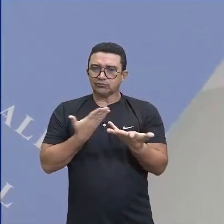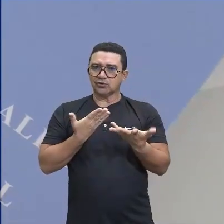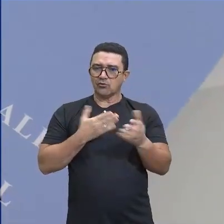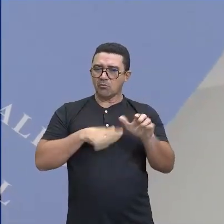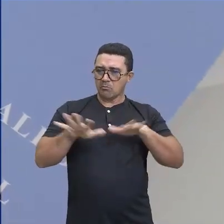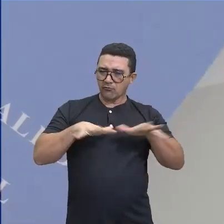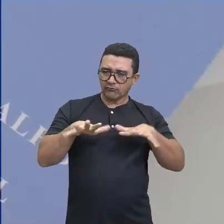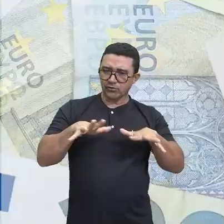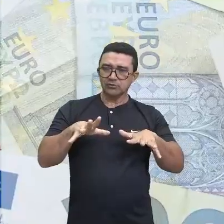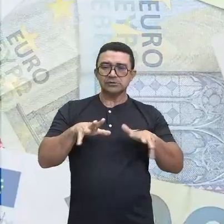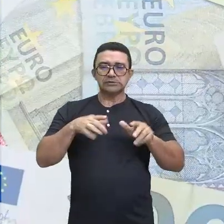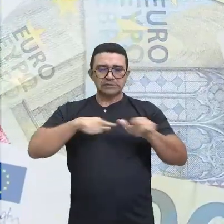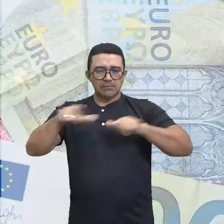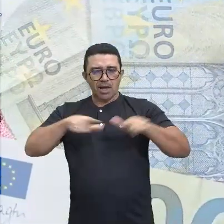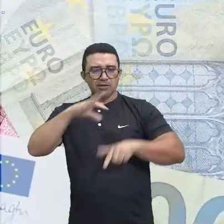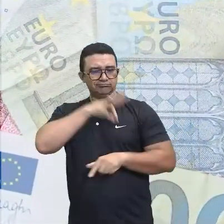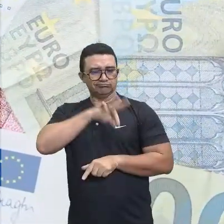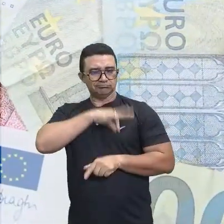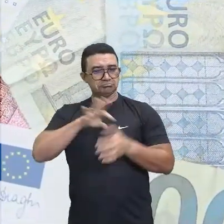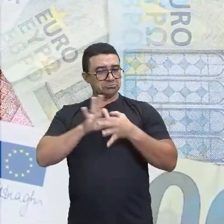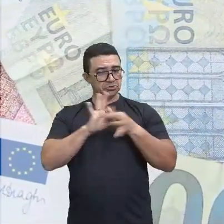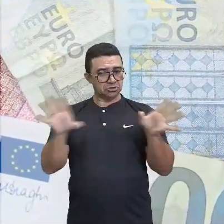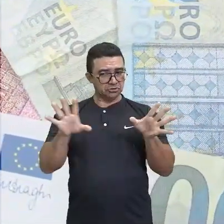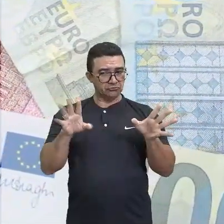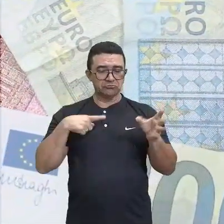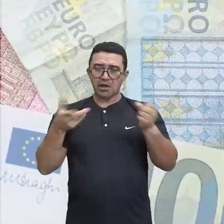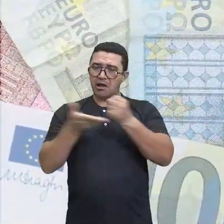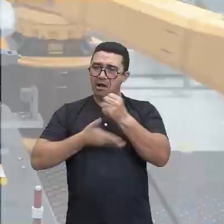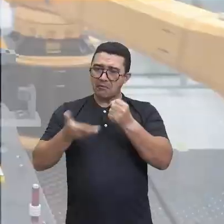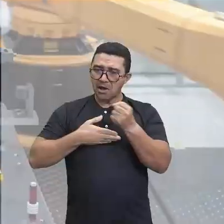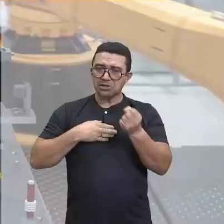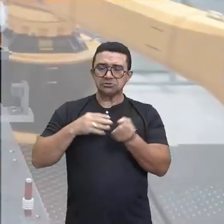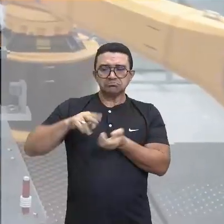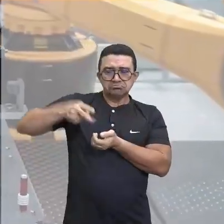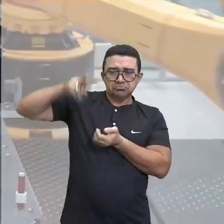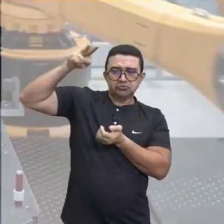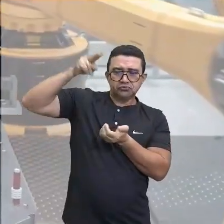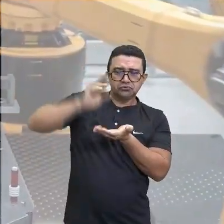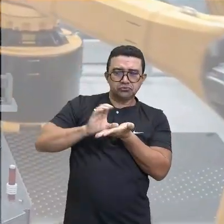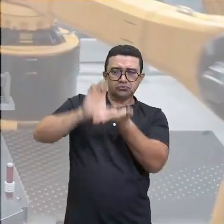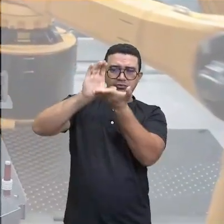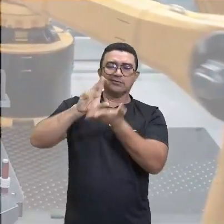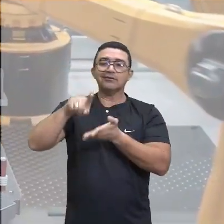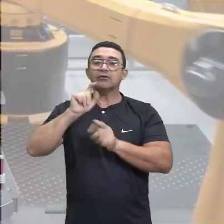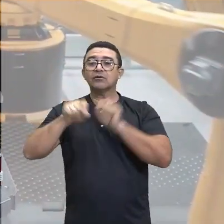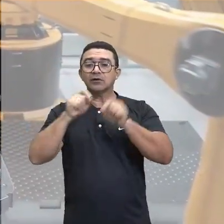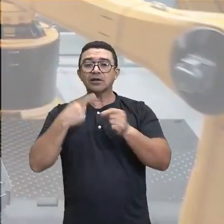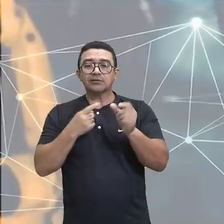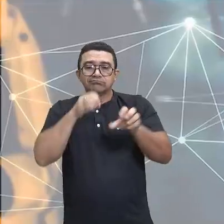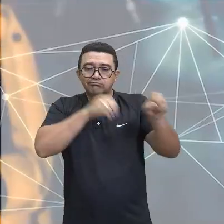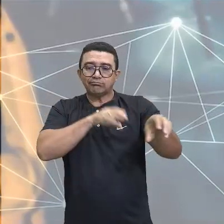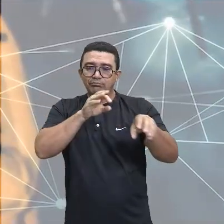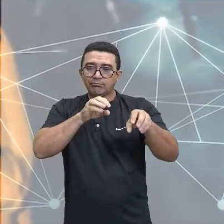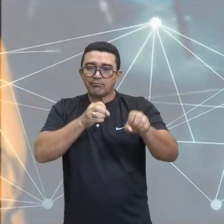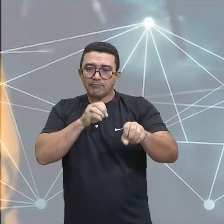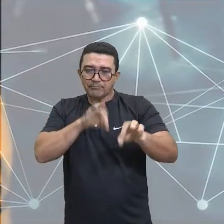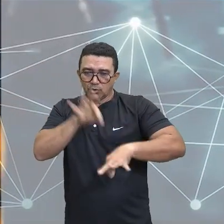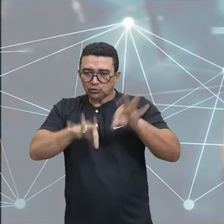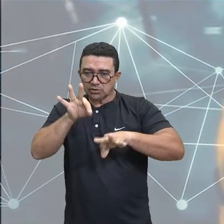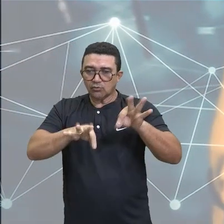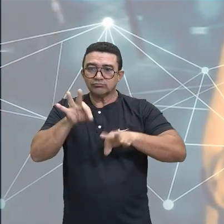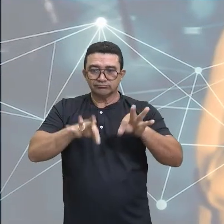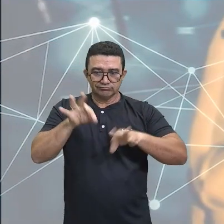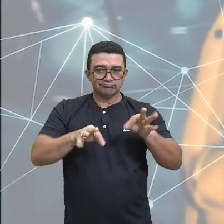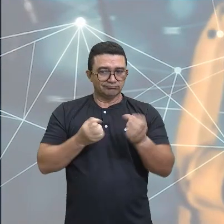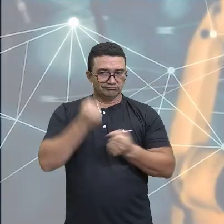e assalariado. Fundamenta-se na busca incessante por lucros, obtidos primordialmente com a produção industrial e cada vez mais